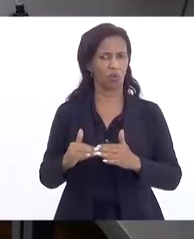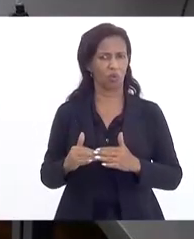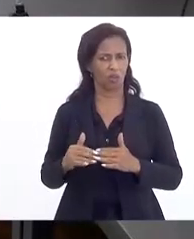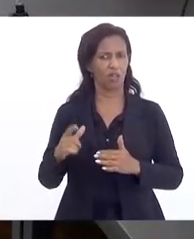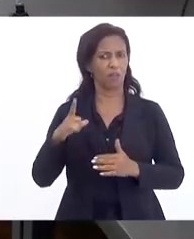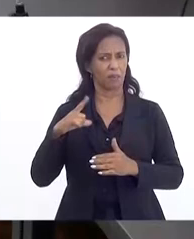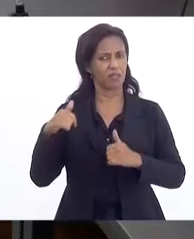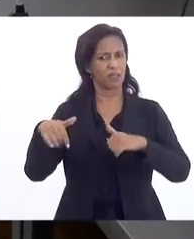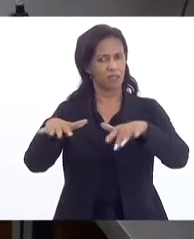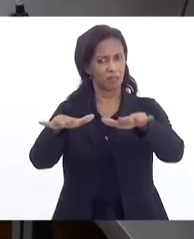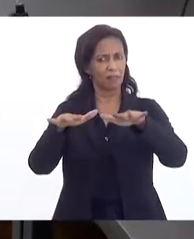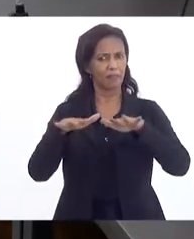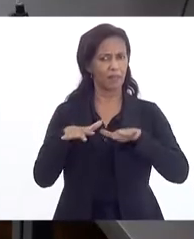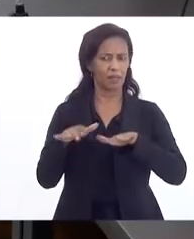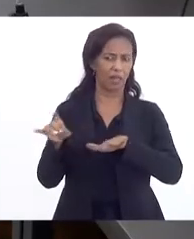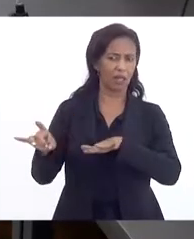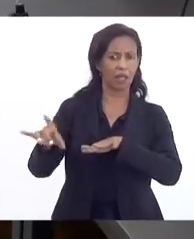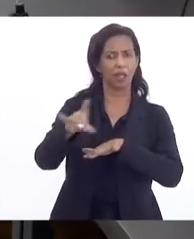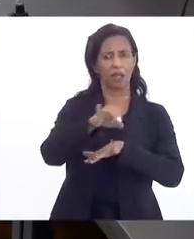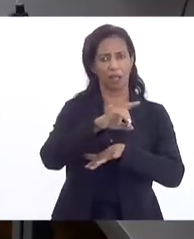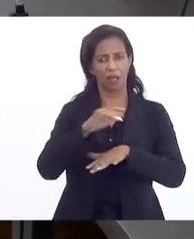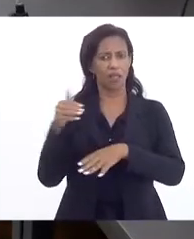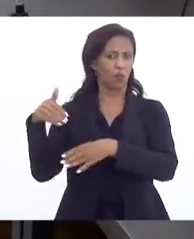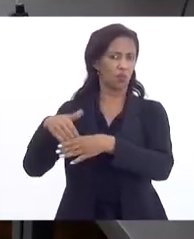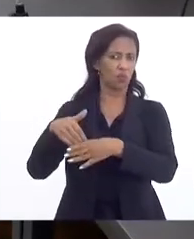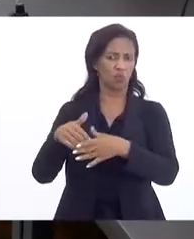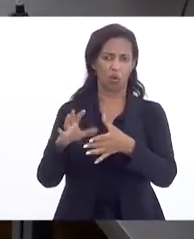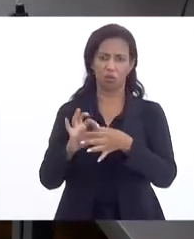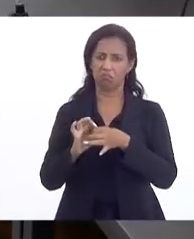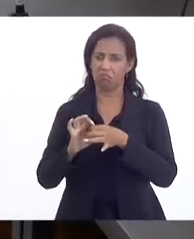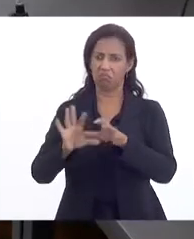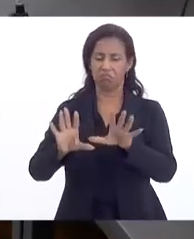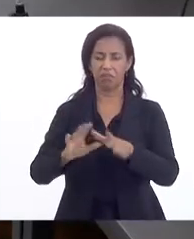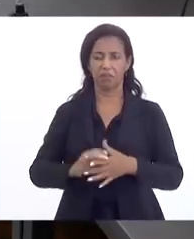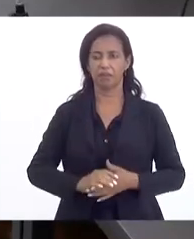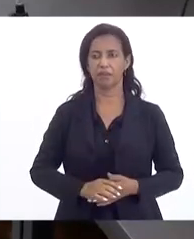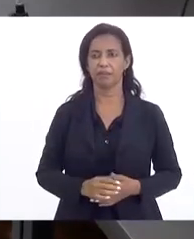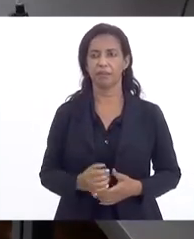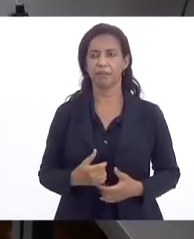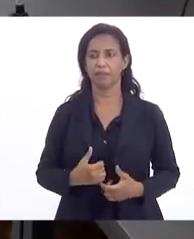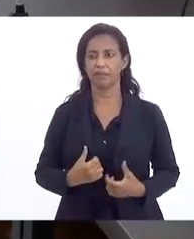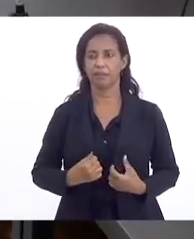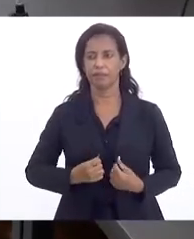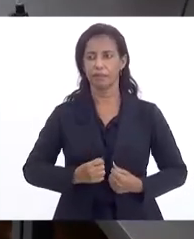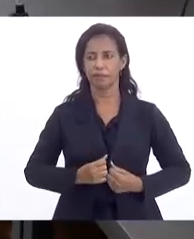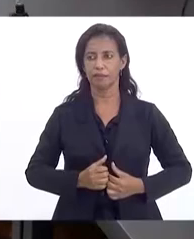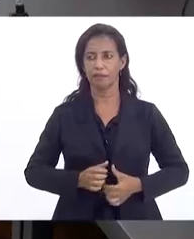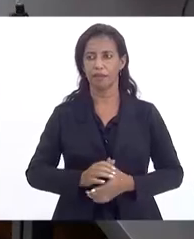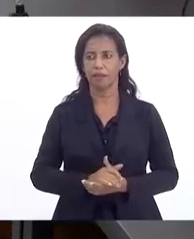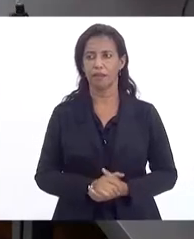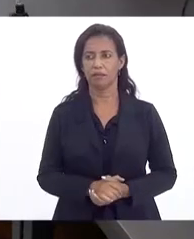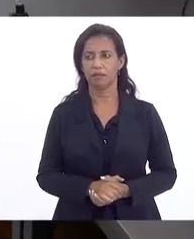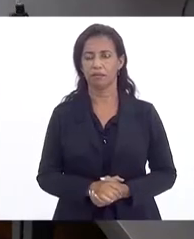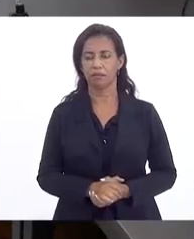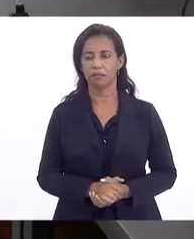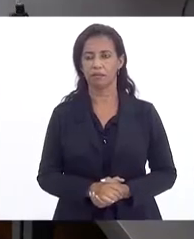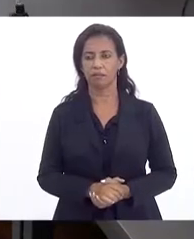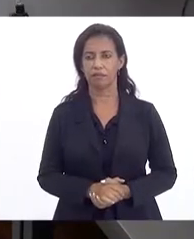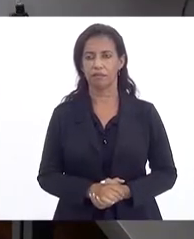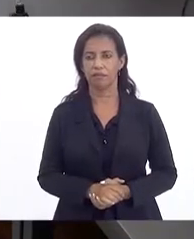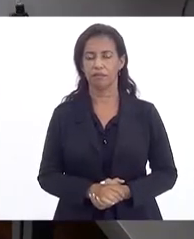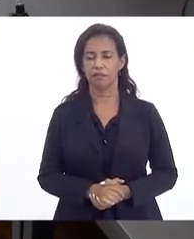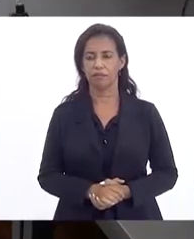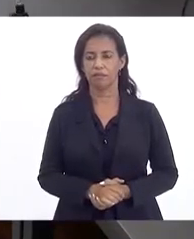que ir a plenário, e no plenário cada um vota como quiser, no mérito. Já peço verificação desde já. Já está decidido, é o meu